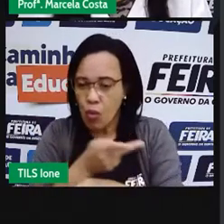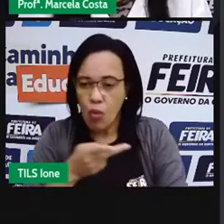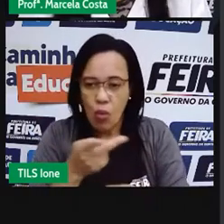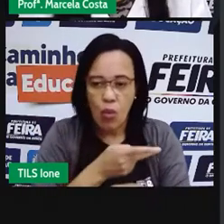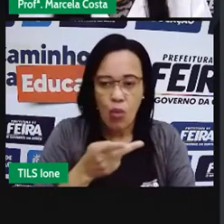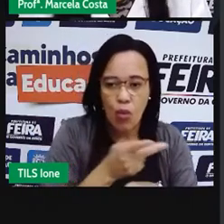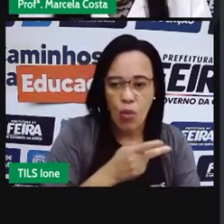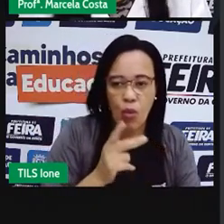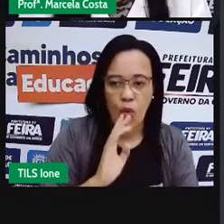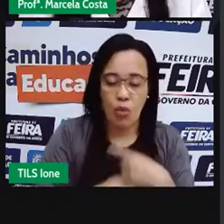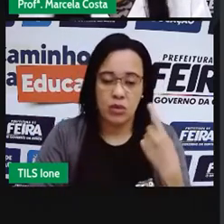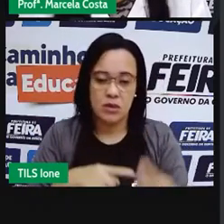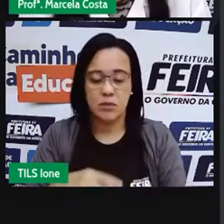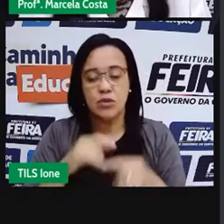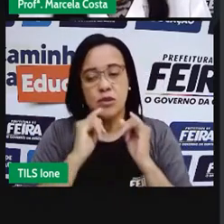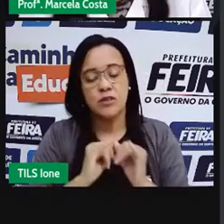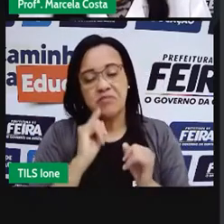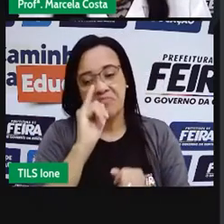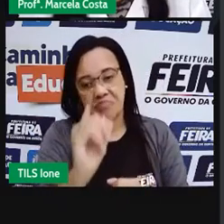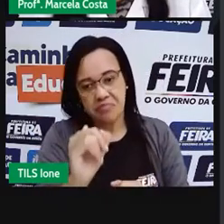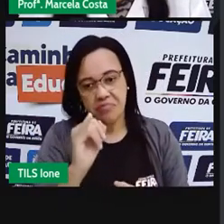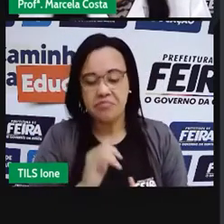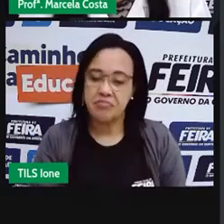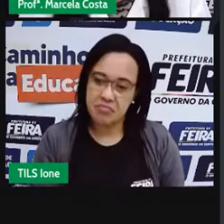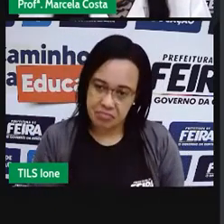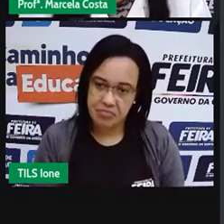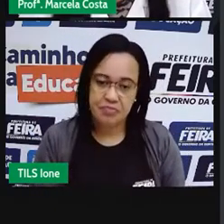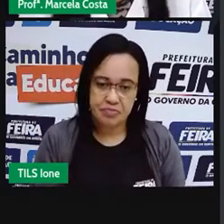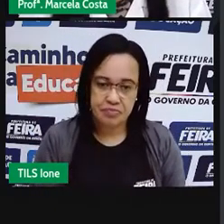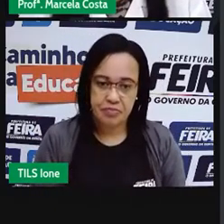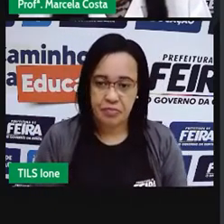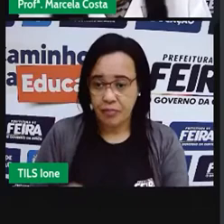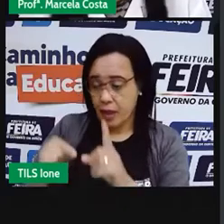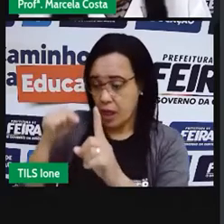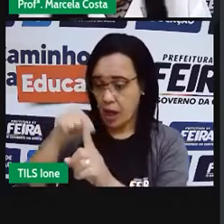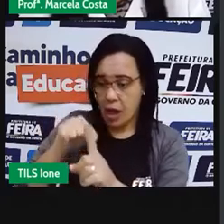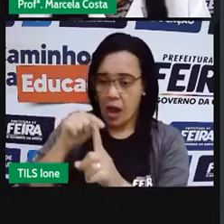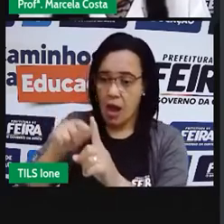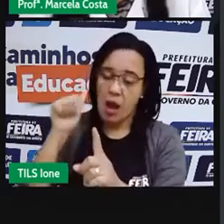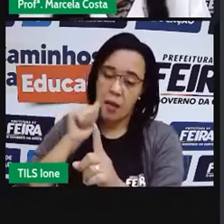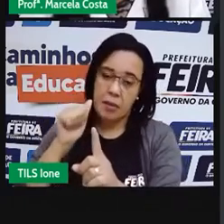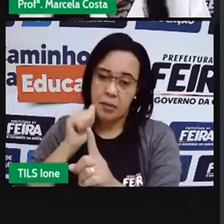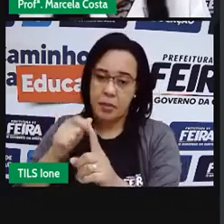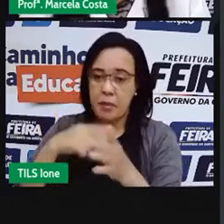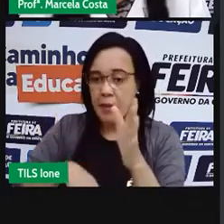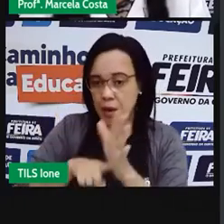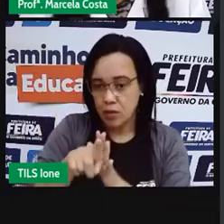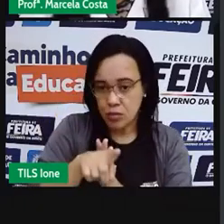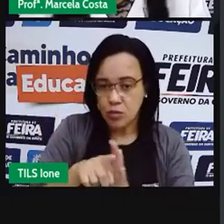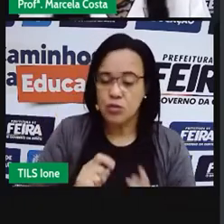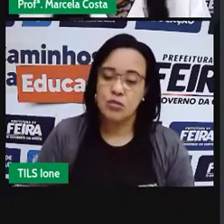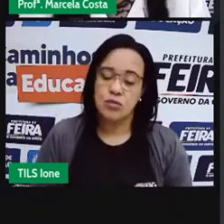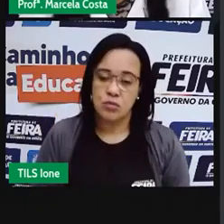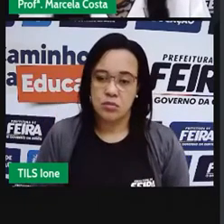e finalmente disse, quando a menina perguntou sobre a pequena sereia.